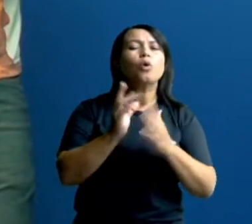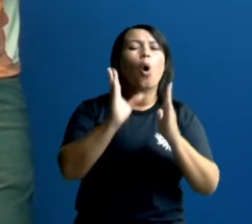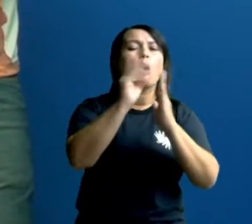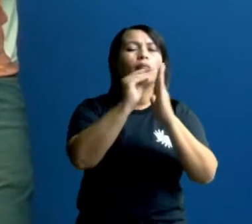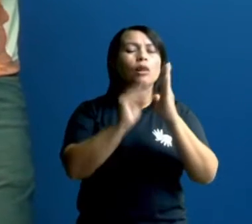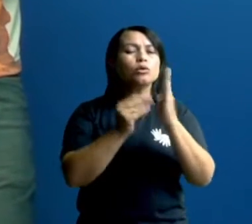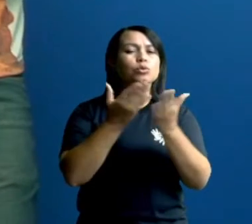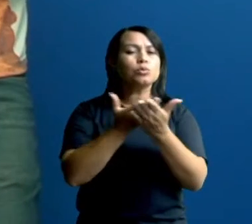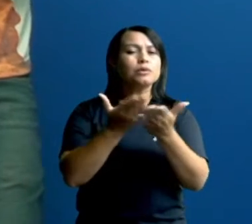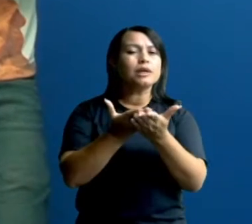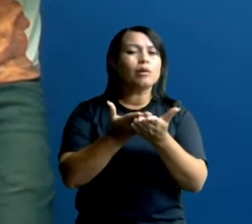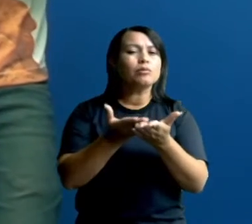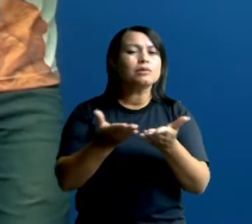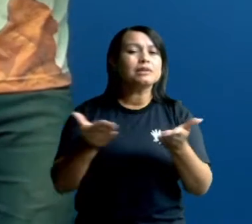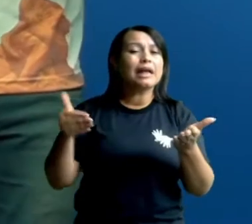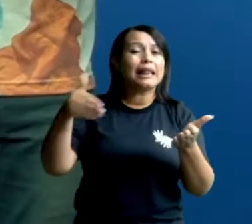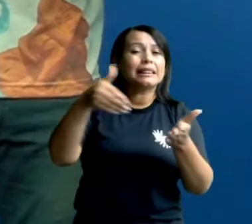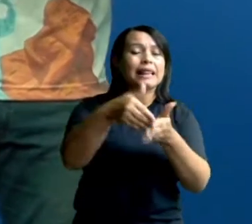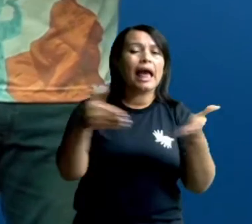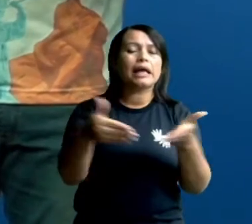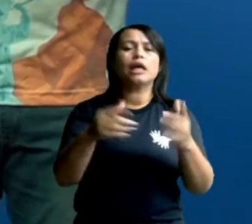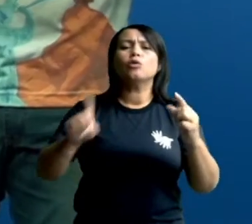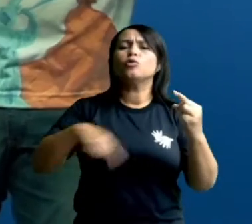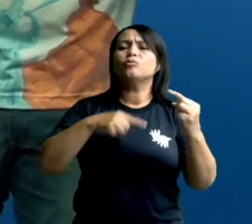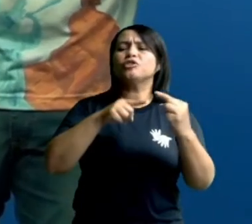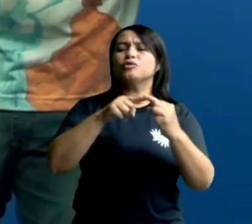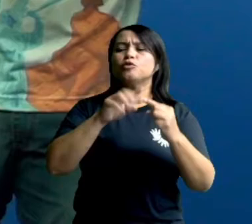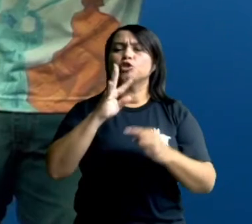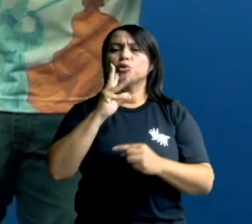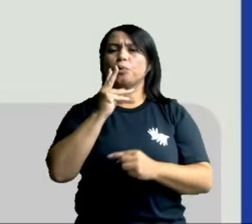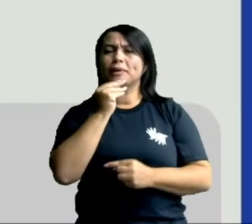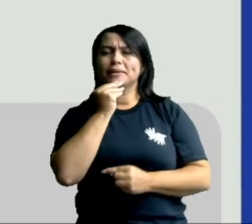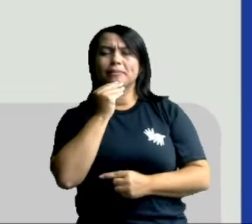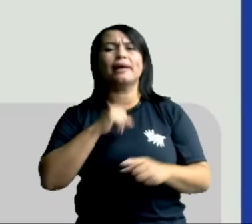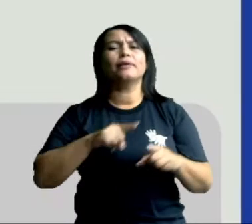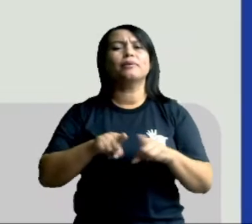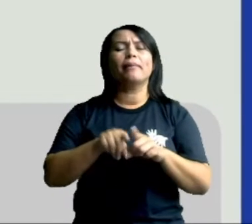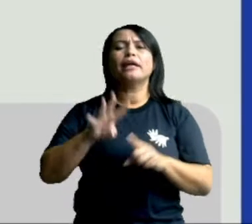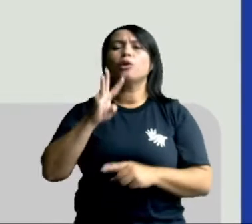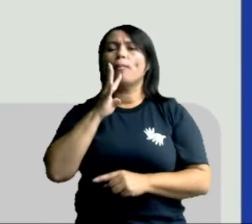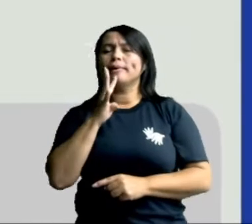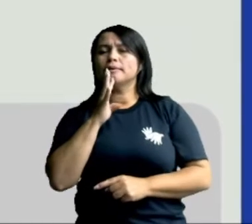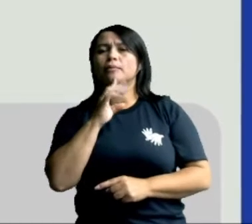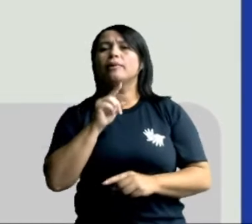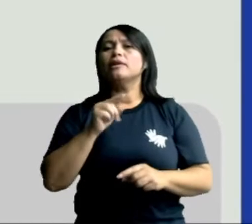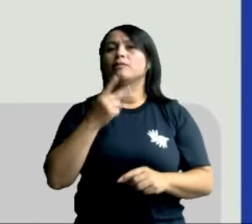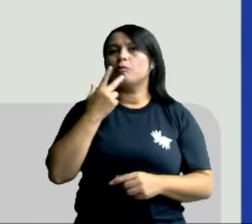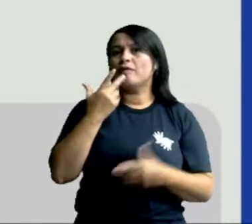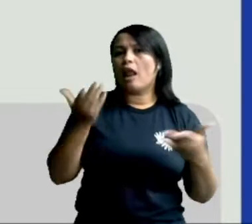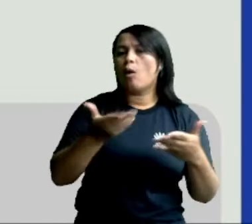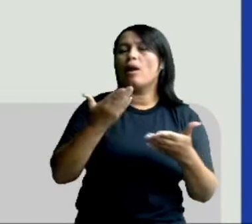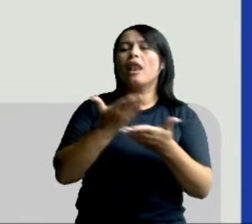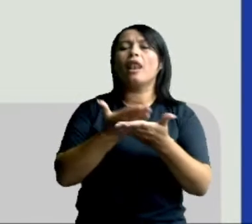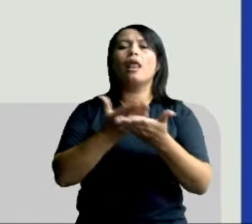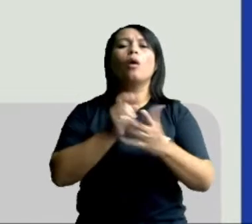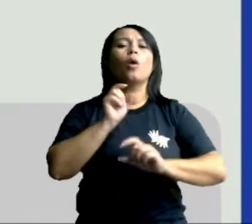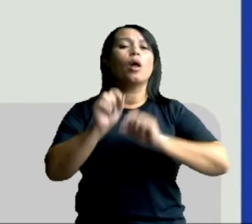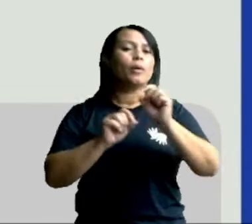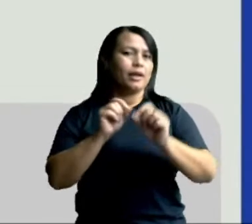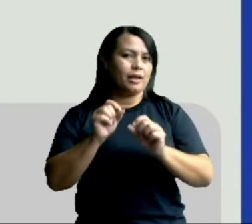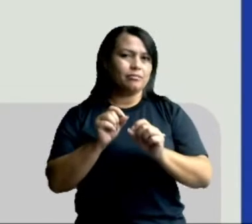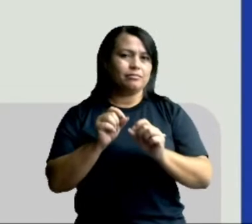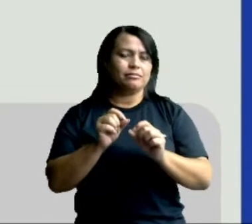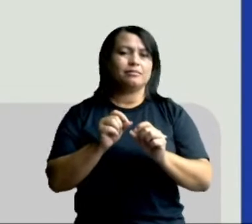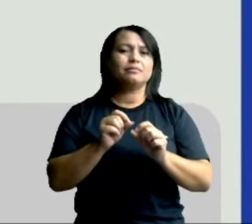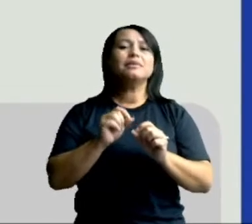nesse nosso bimestre. Os objetivos de conhecimento, os objetos de conhecimento que trataremos nessa nossa aula serão